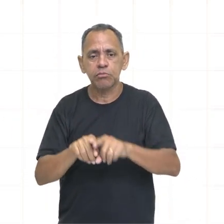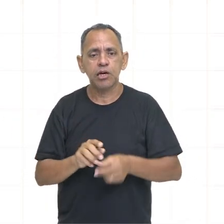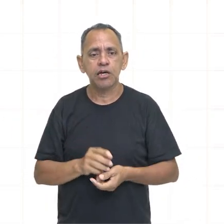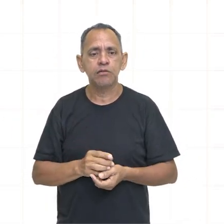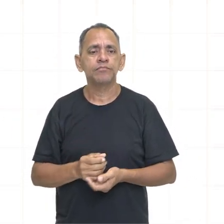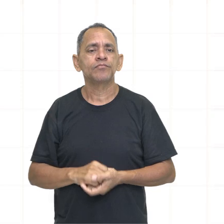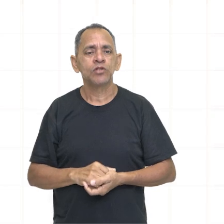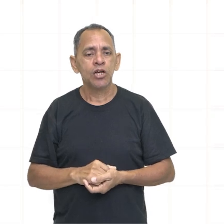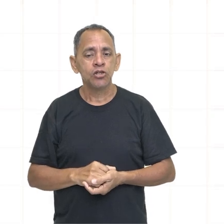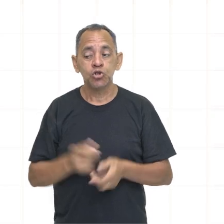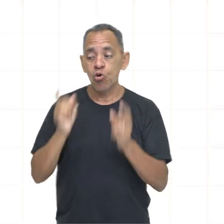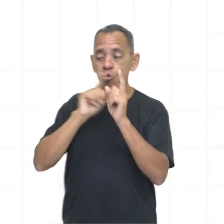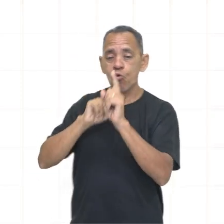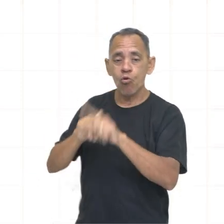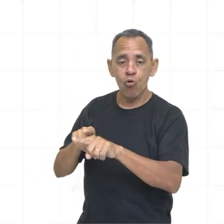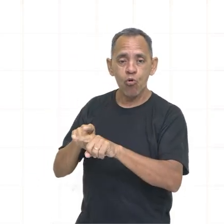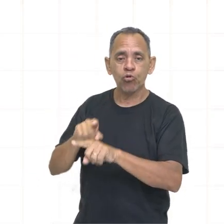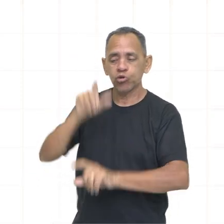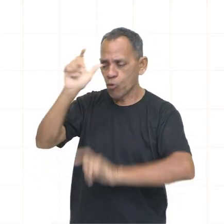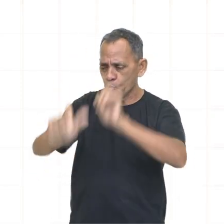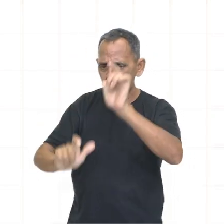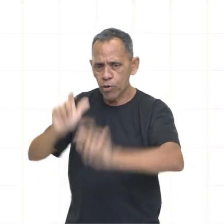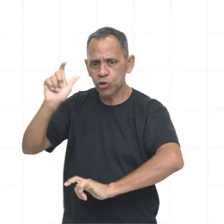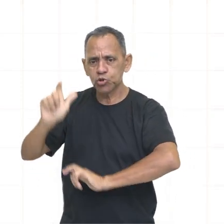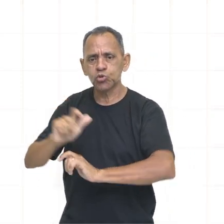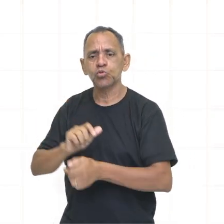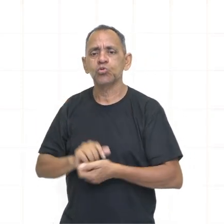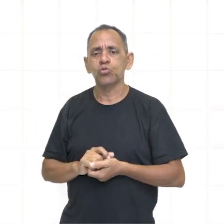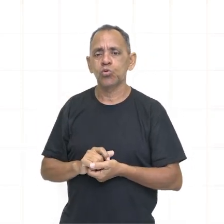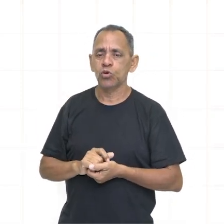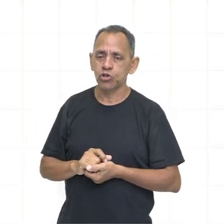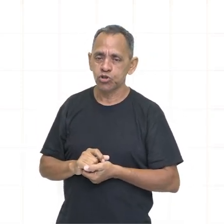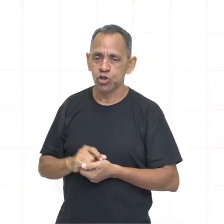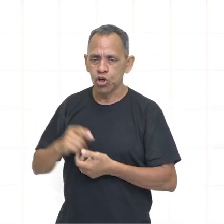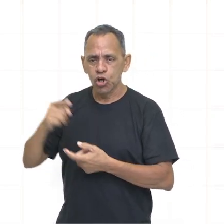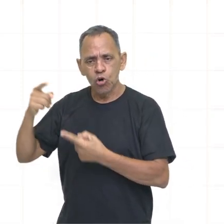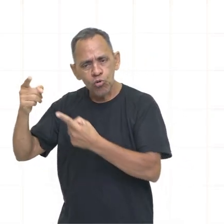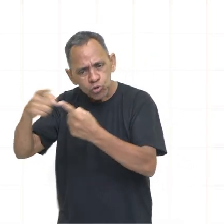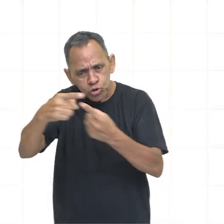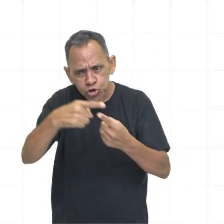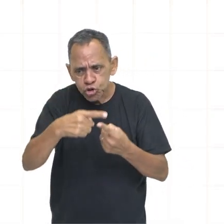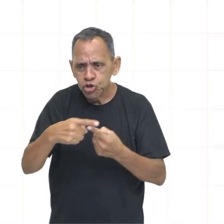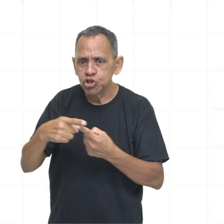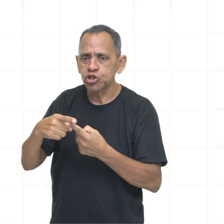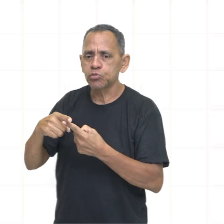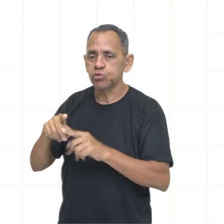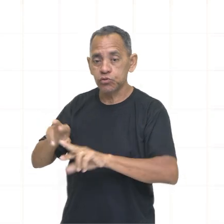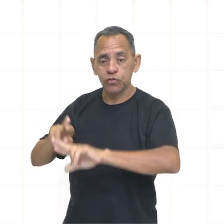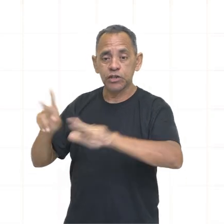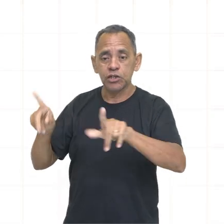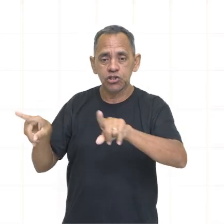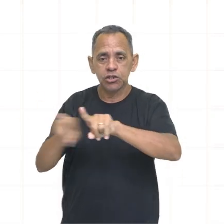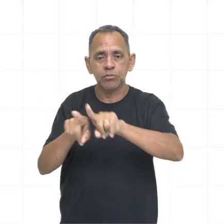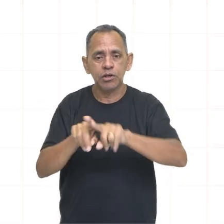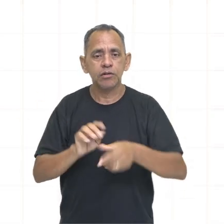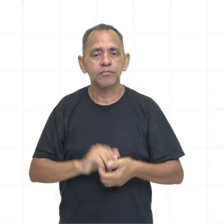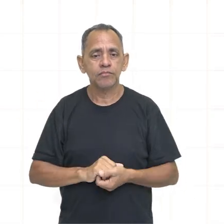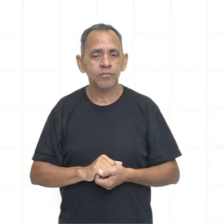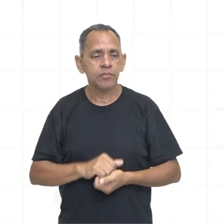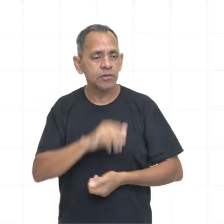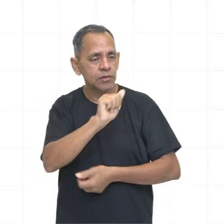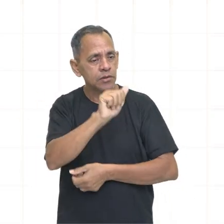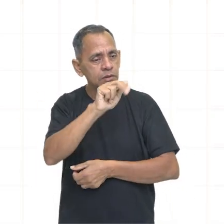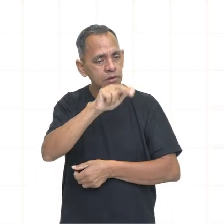Nesse contexto, observamos também o antissemitismo extremo. O que seria antissemitismo? Seria as